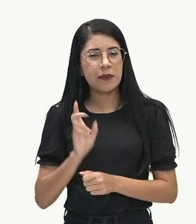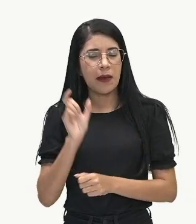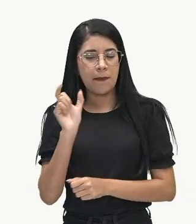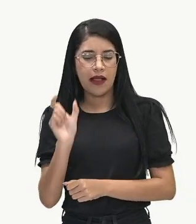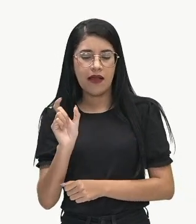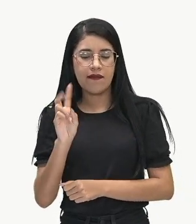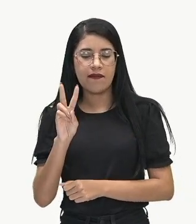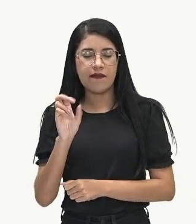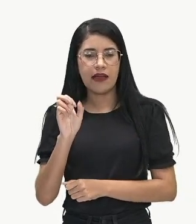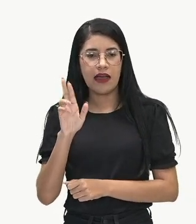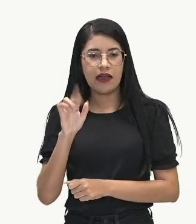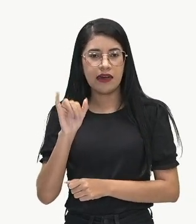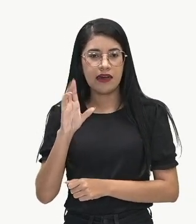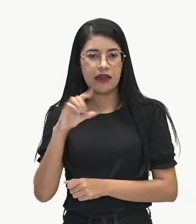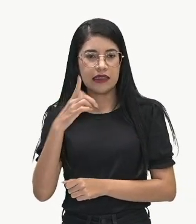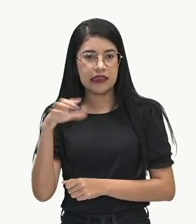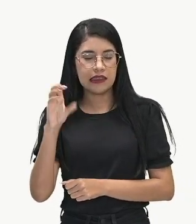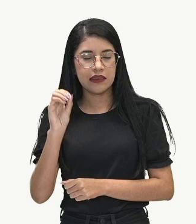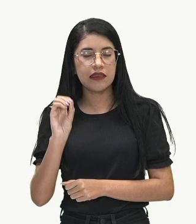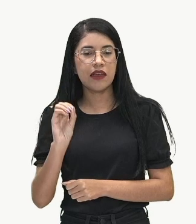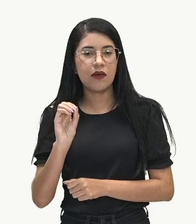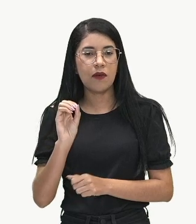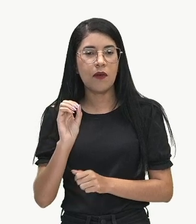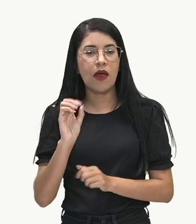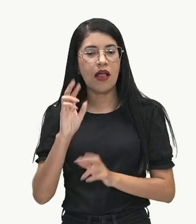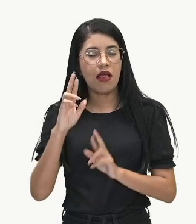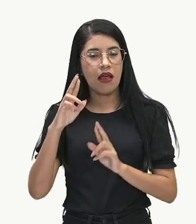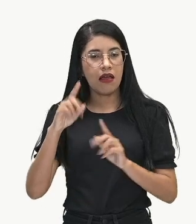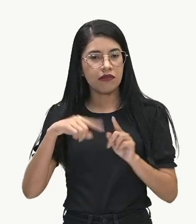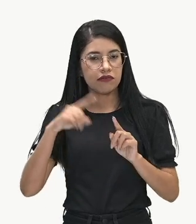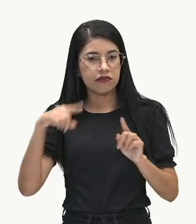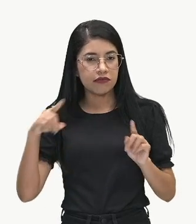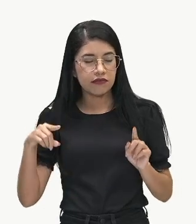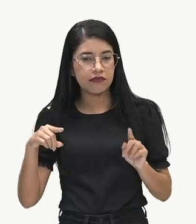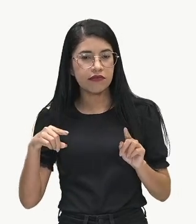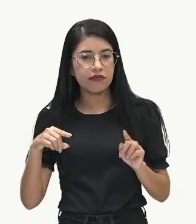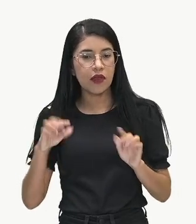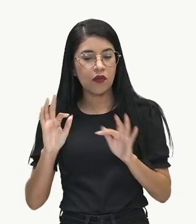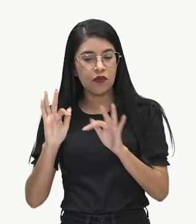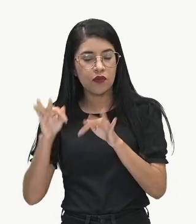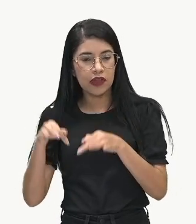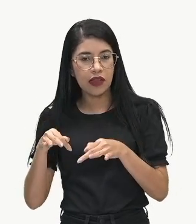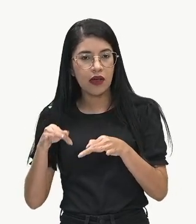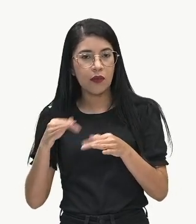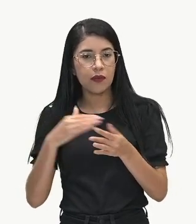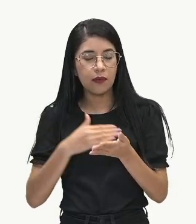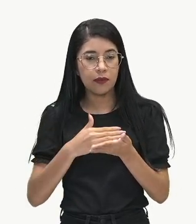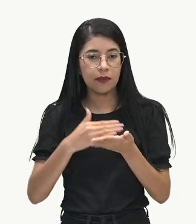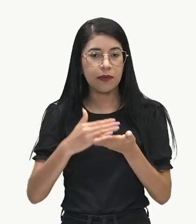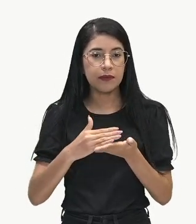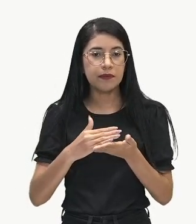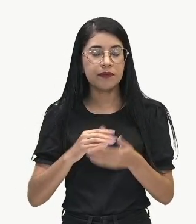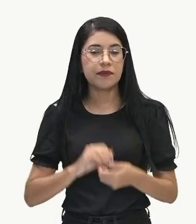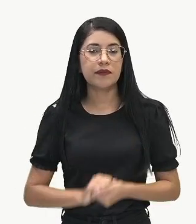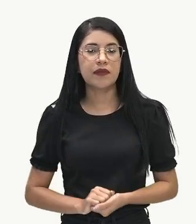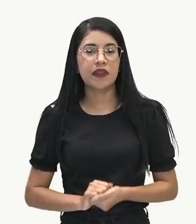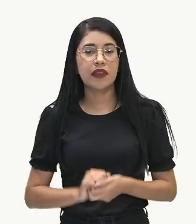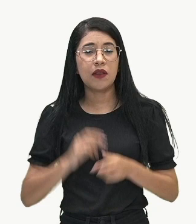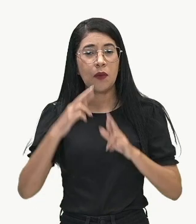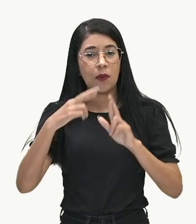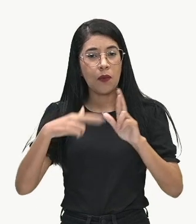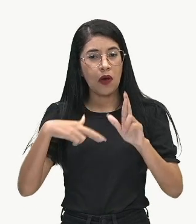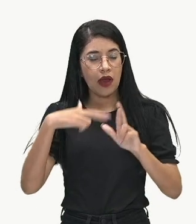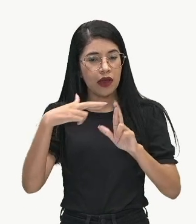variação, ela é o final menos o inicial. E a gente acabou de falar que o reagente é o